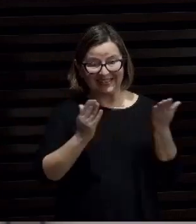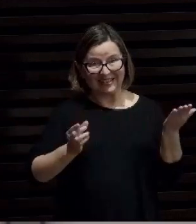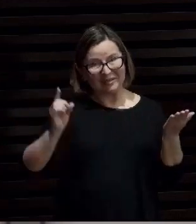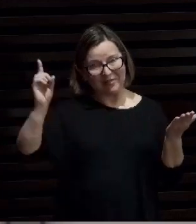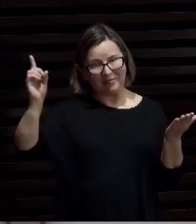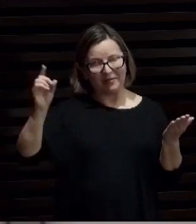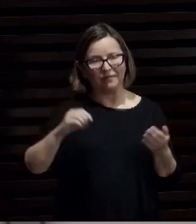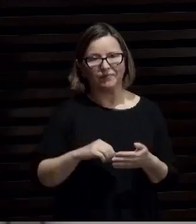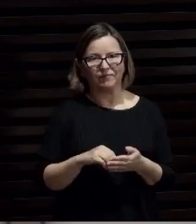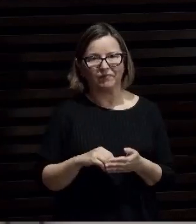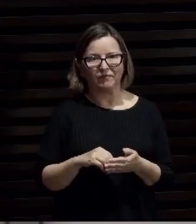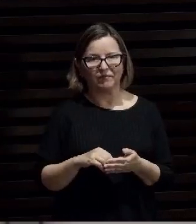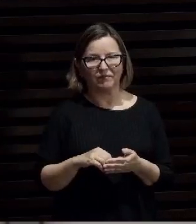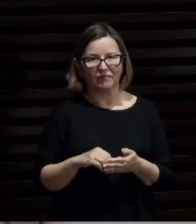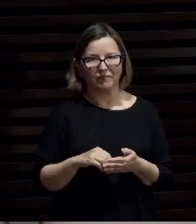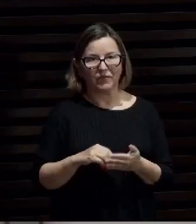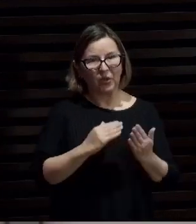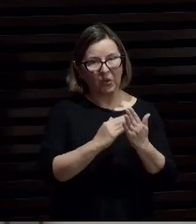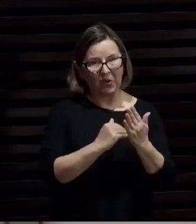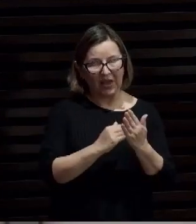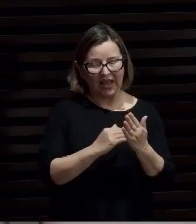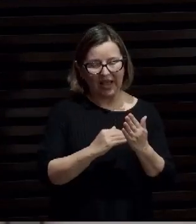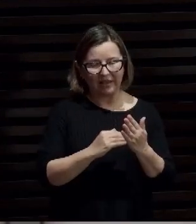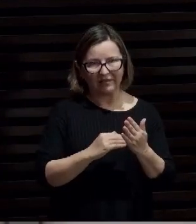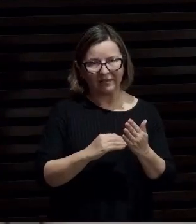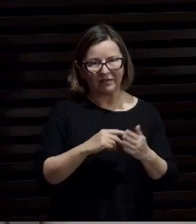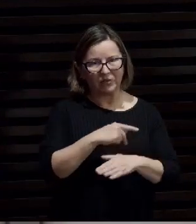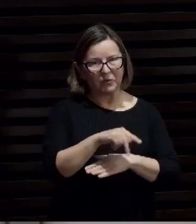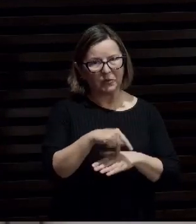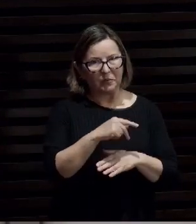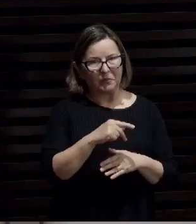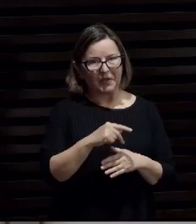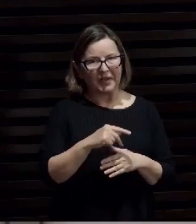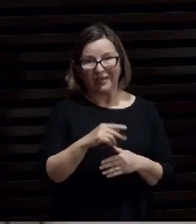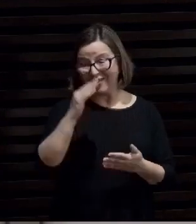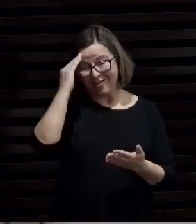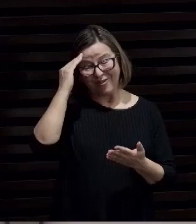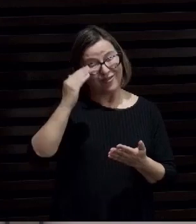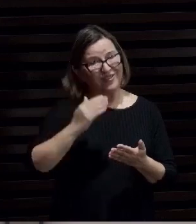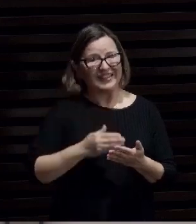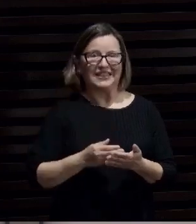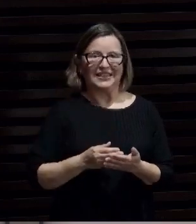Todo o resto do mundo era pagão. Os israelitas não. Eles criam no Deus da Bíblia.